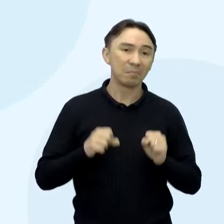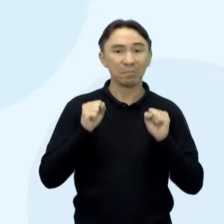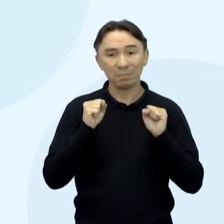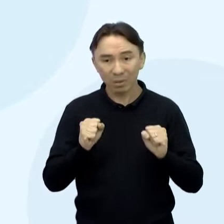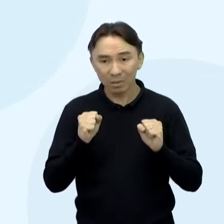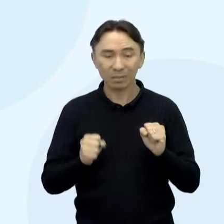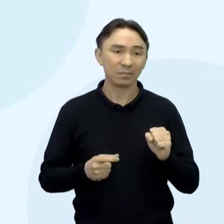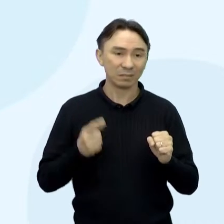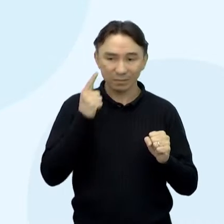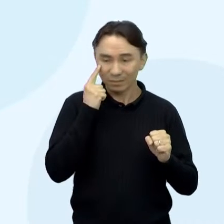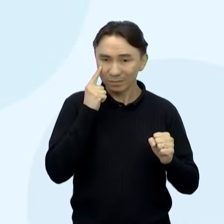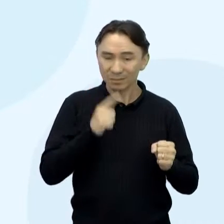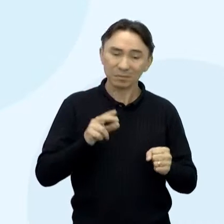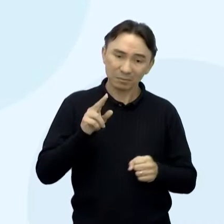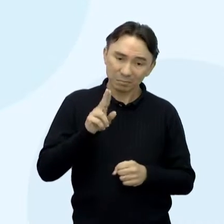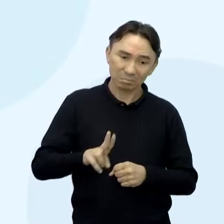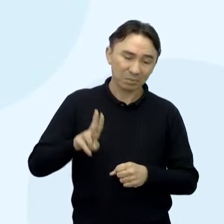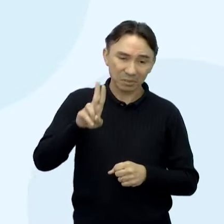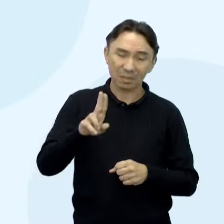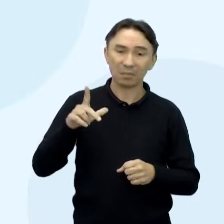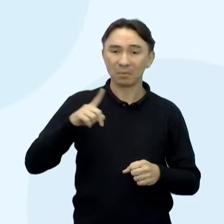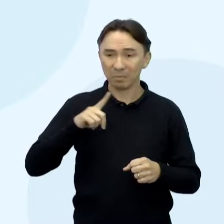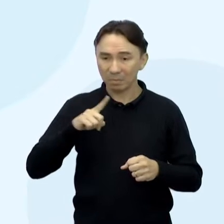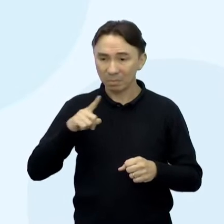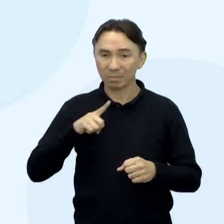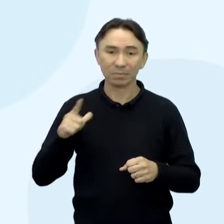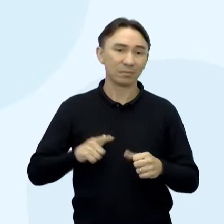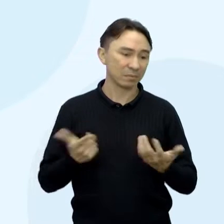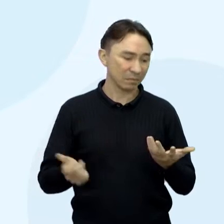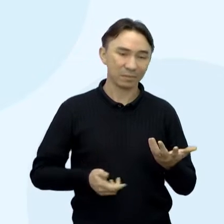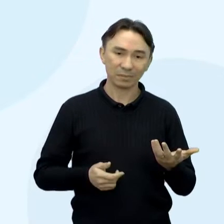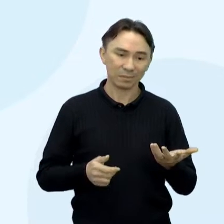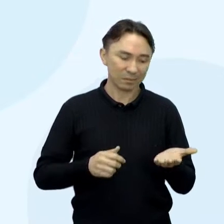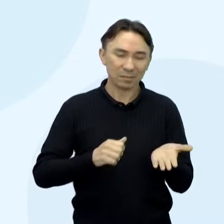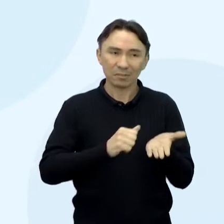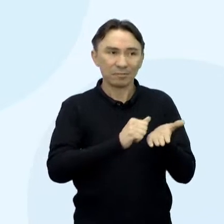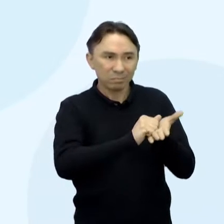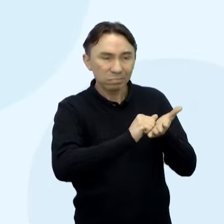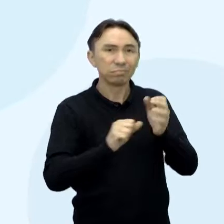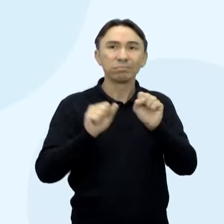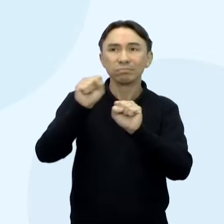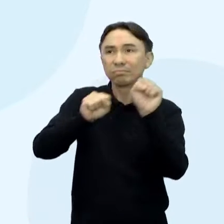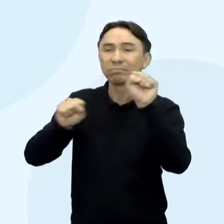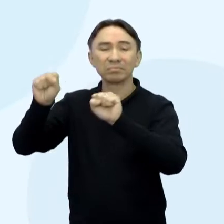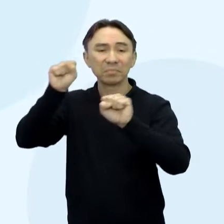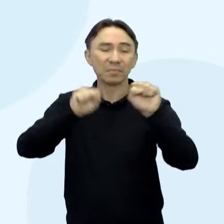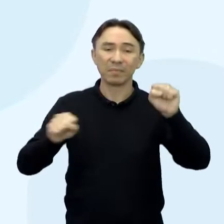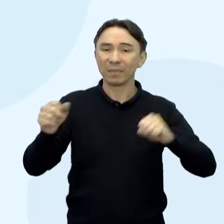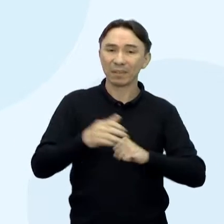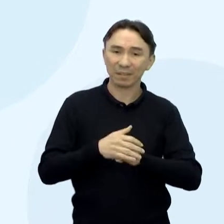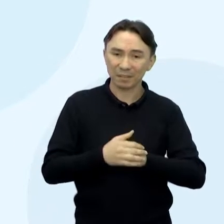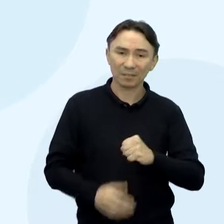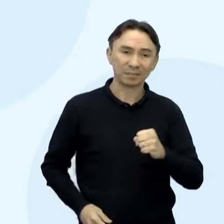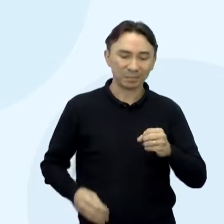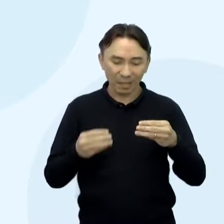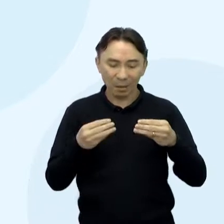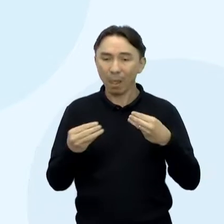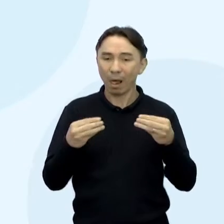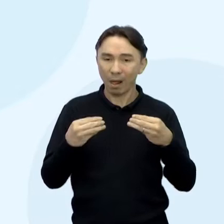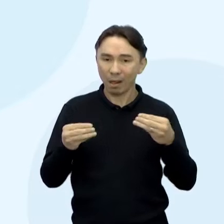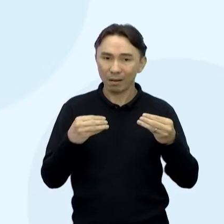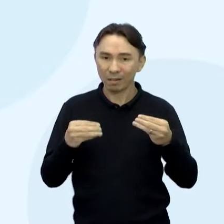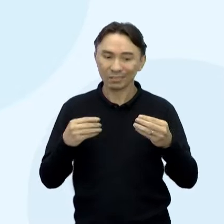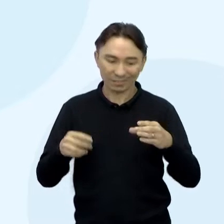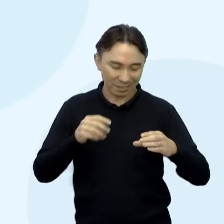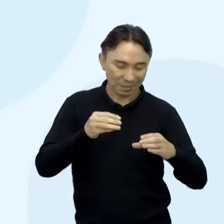pó, usar como pano de chão, né? Potes de margarina, né? De outros alimentos. Em vez de